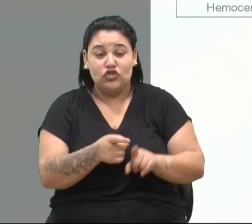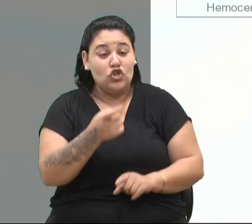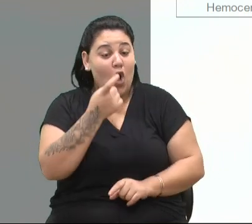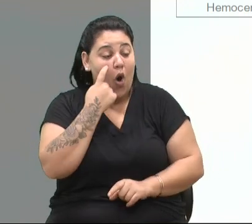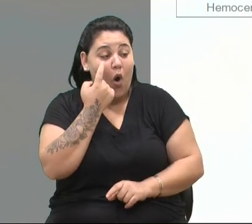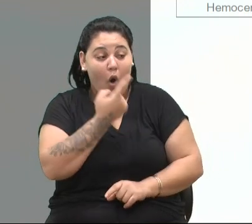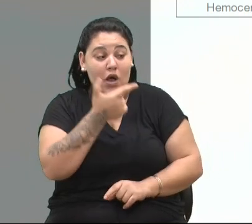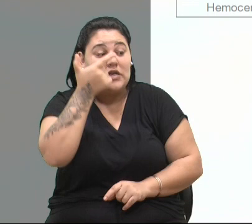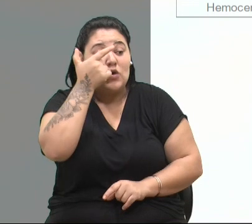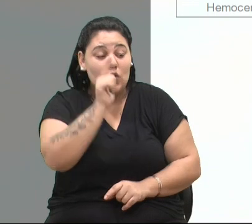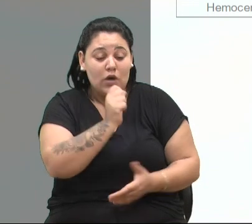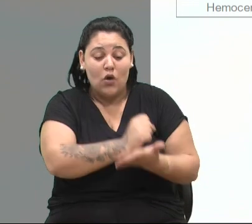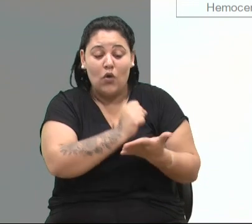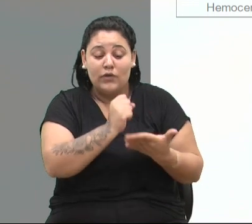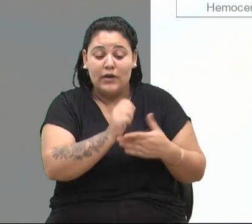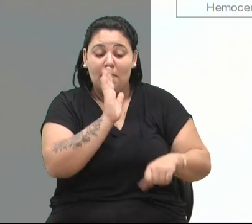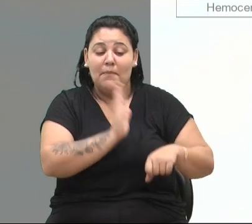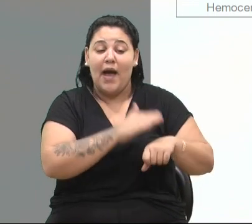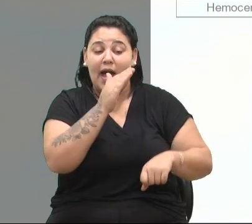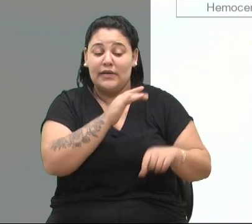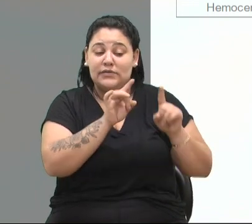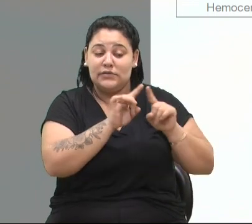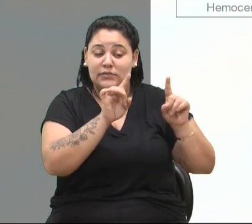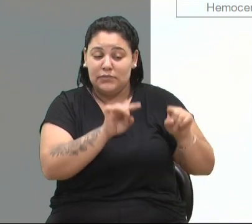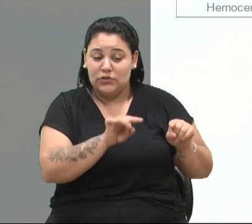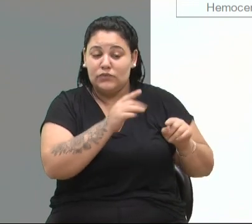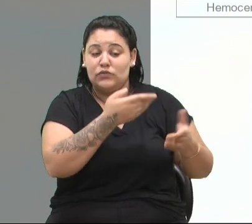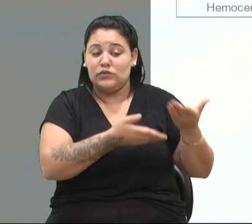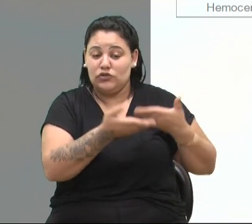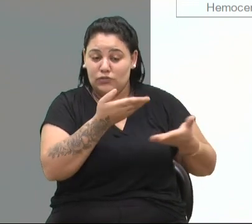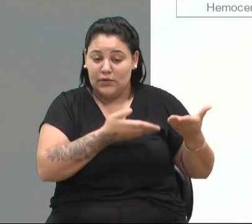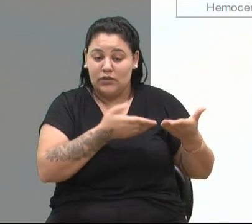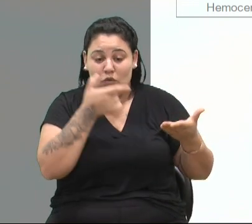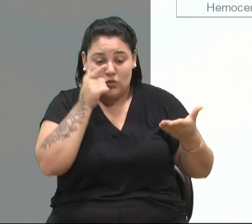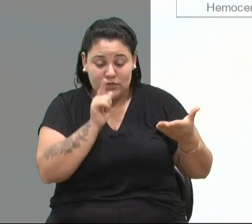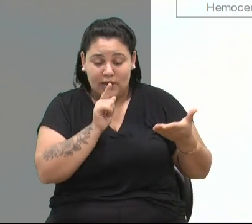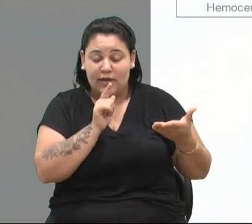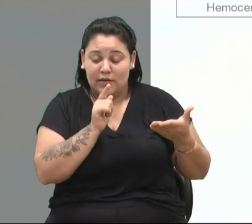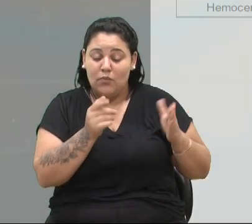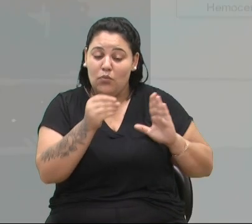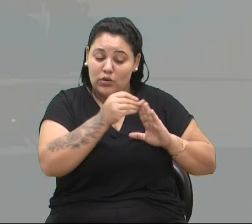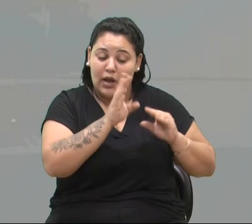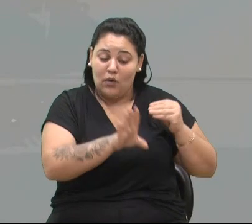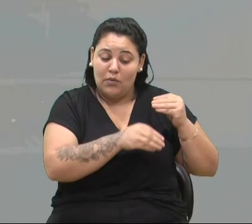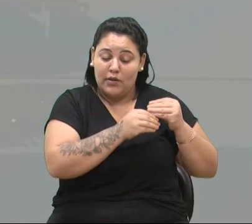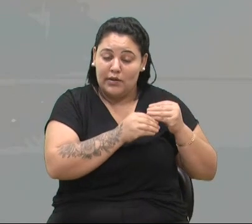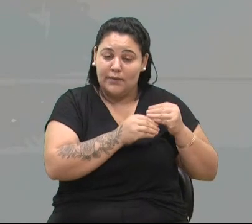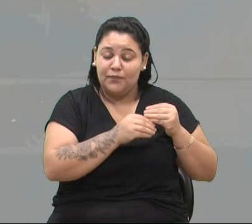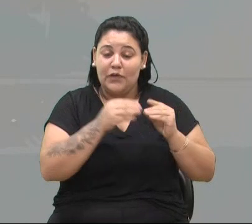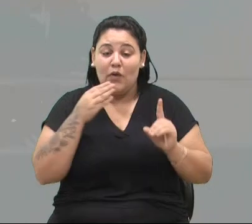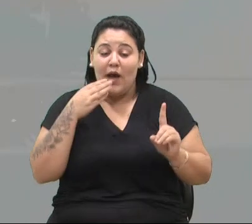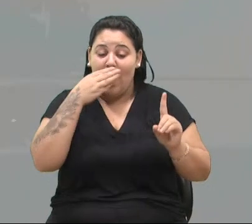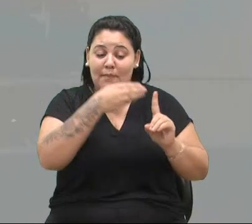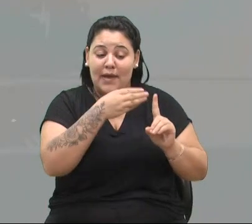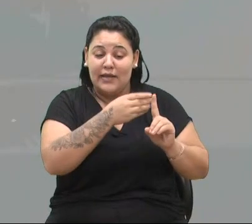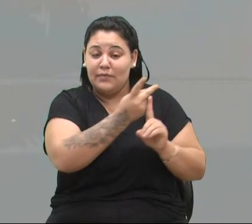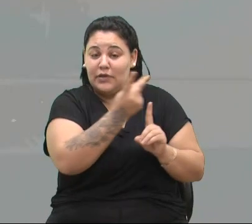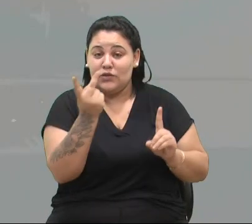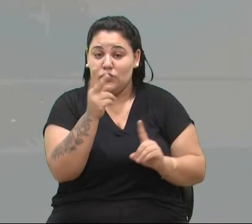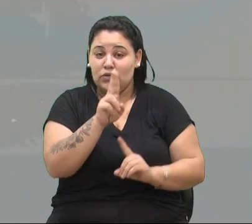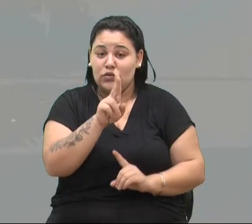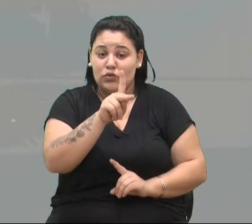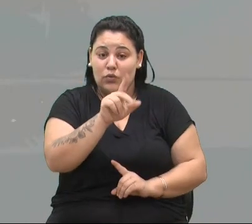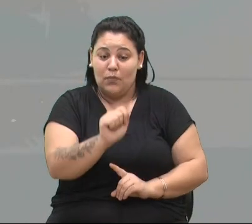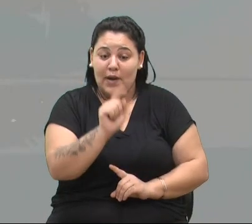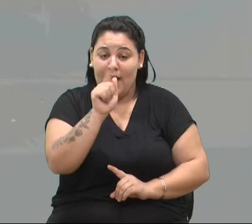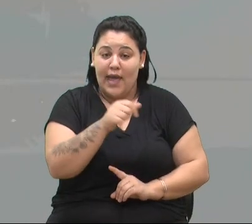para contratar mais atendimentos, a gente coloca esse valor na meta. A nossa meta para ambas as UPAs eram 80 mil